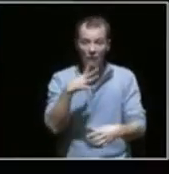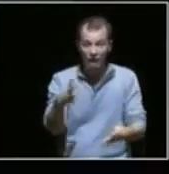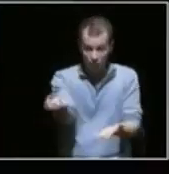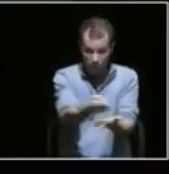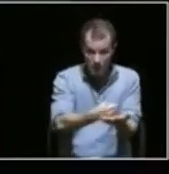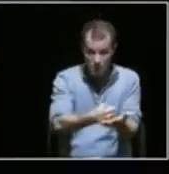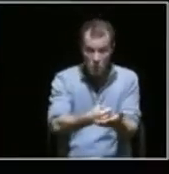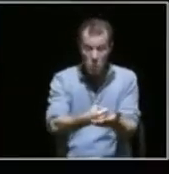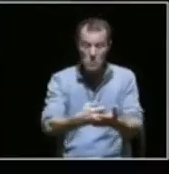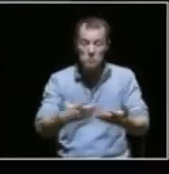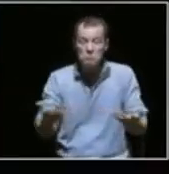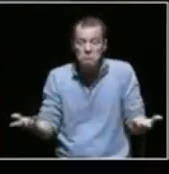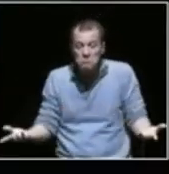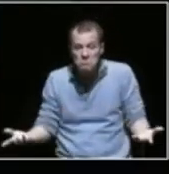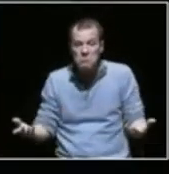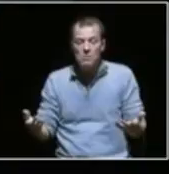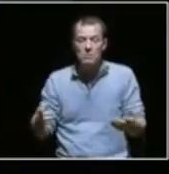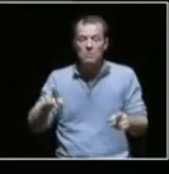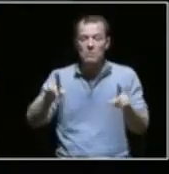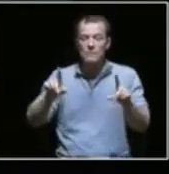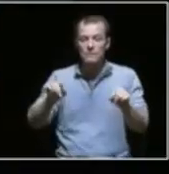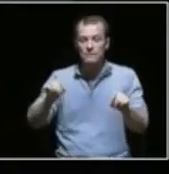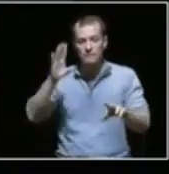como sabemos,